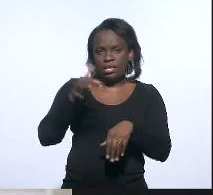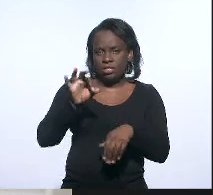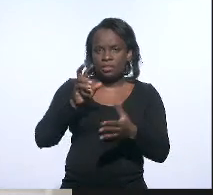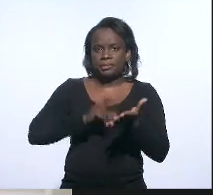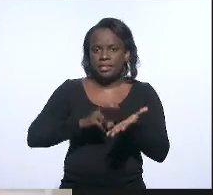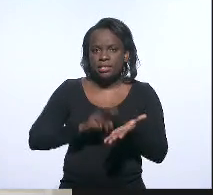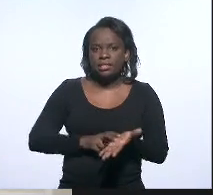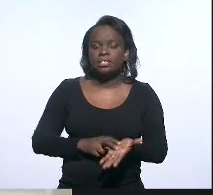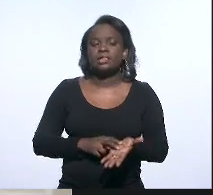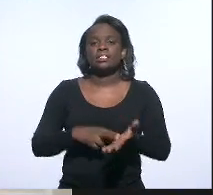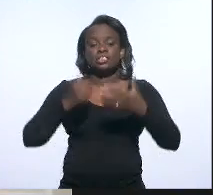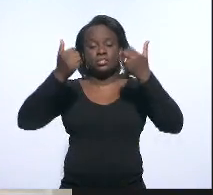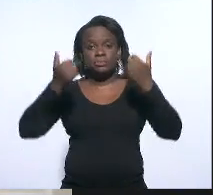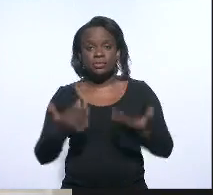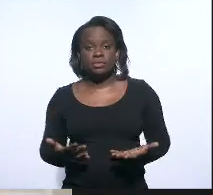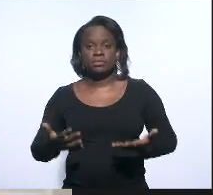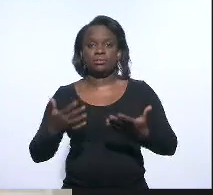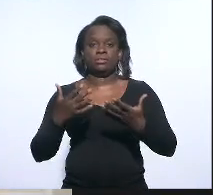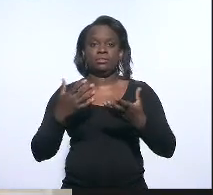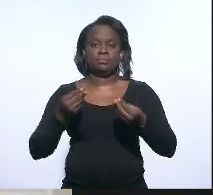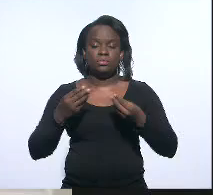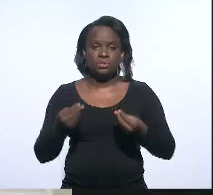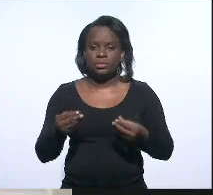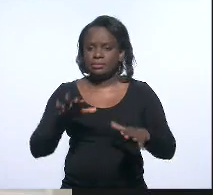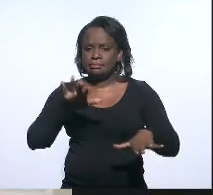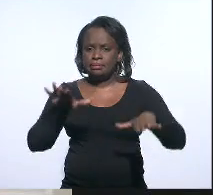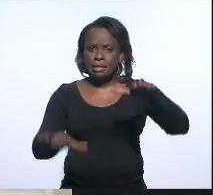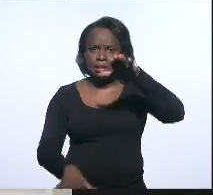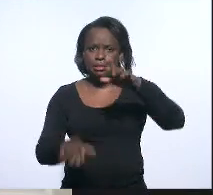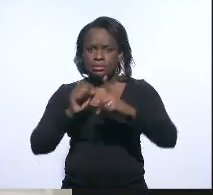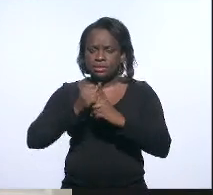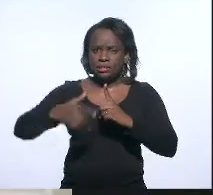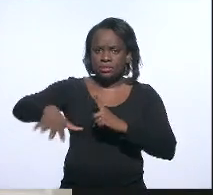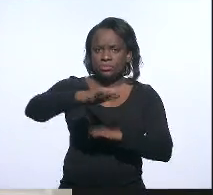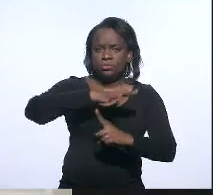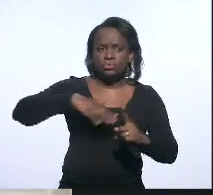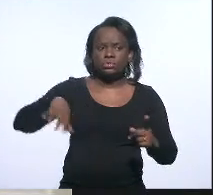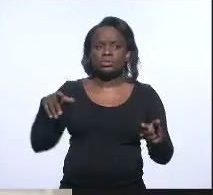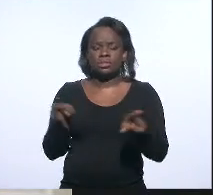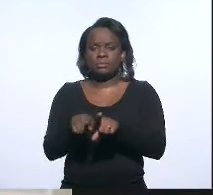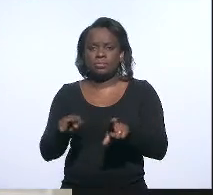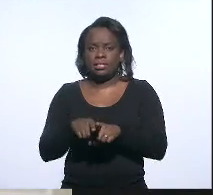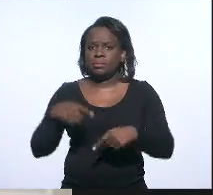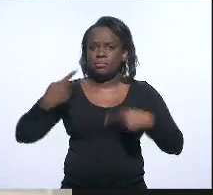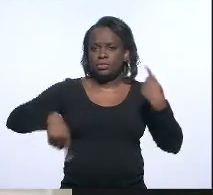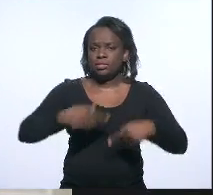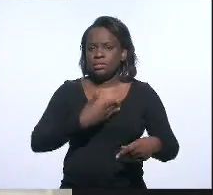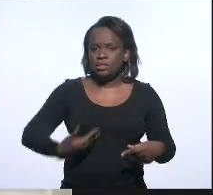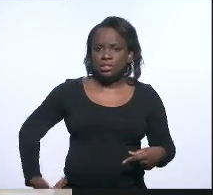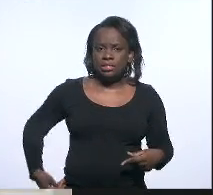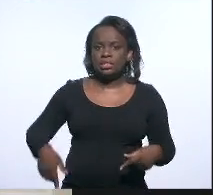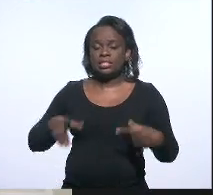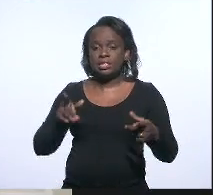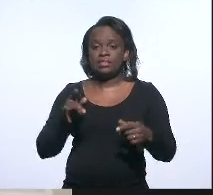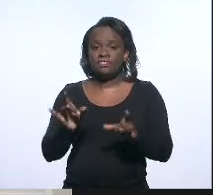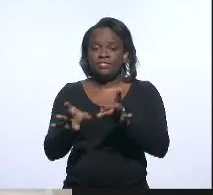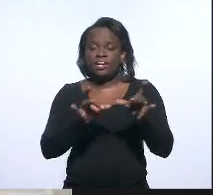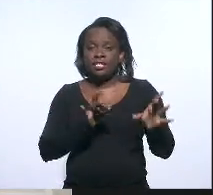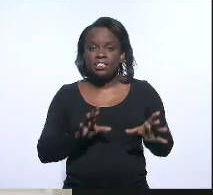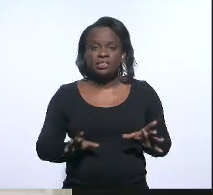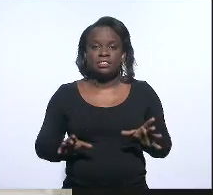da manhã, em que falávamos do quanto que a desigualdade social, inclusive, vira política pública, quando se privatiza